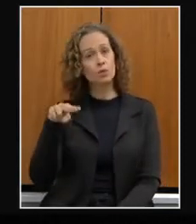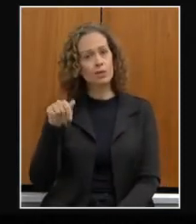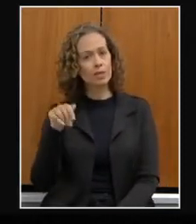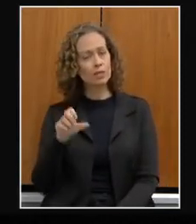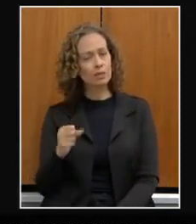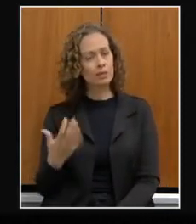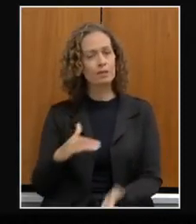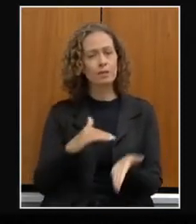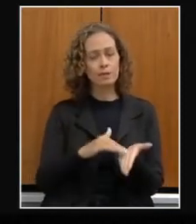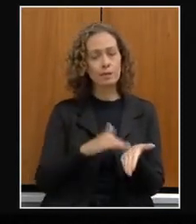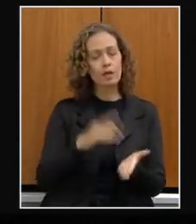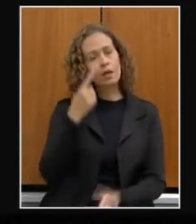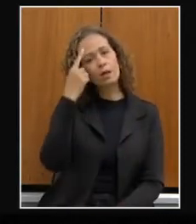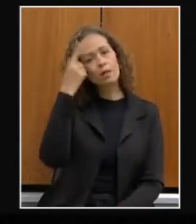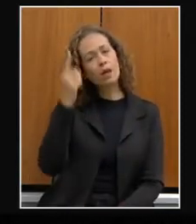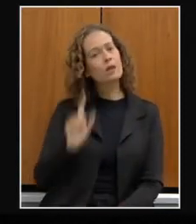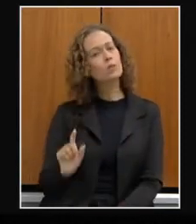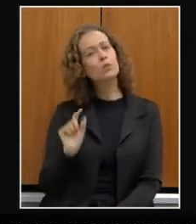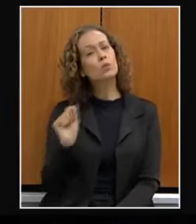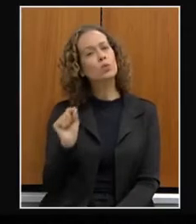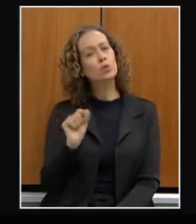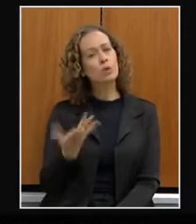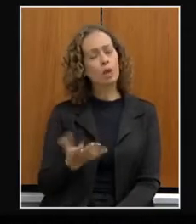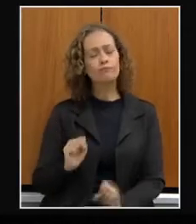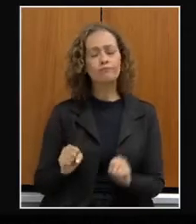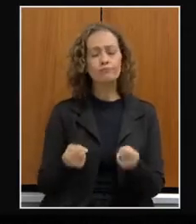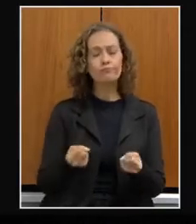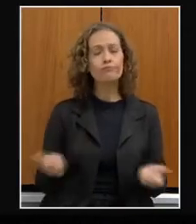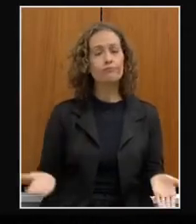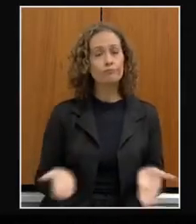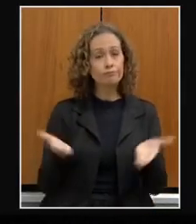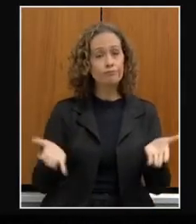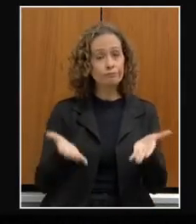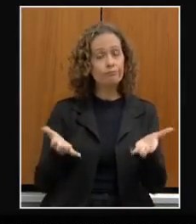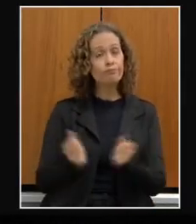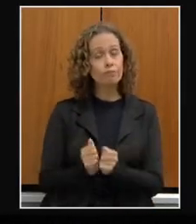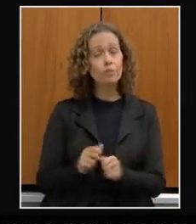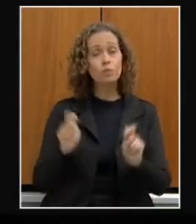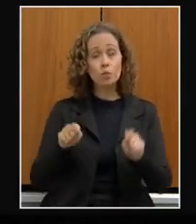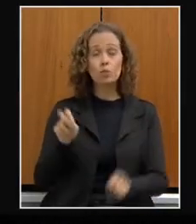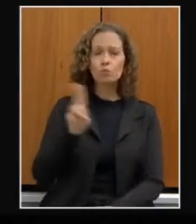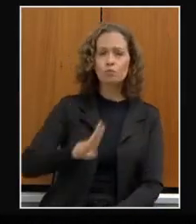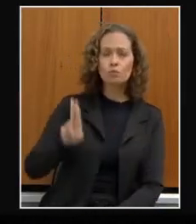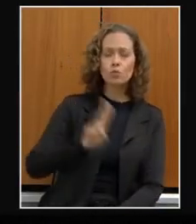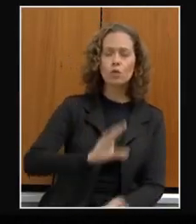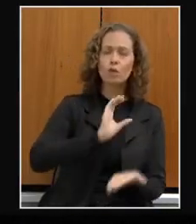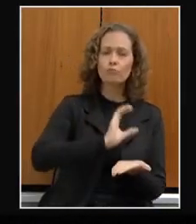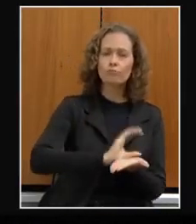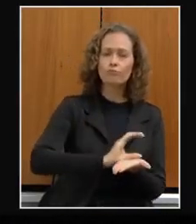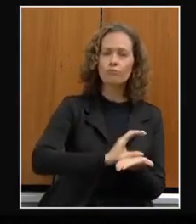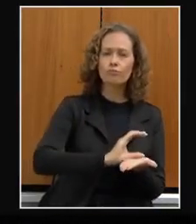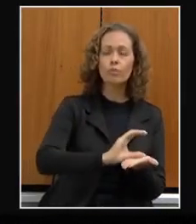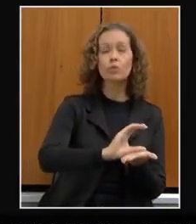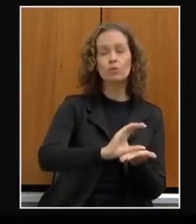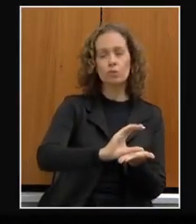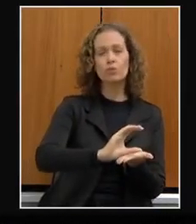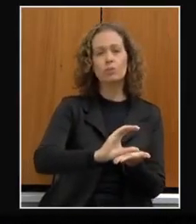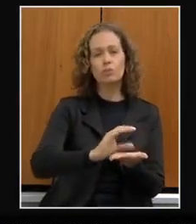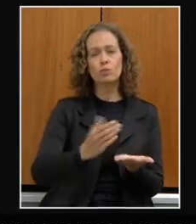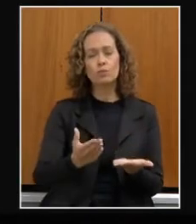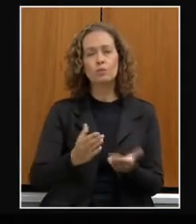fica a ideia quero reforçar aqui que a gente poderia talvez usar recursos da VAR